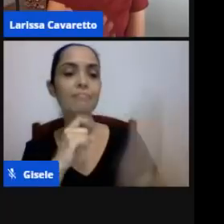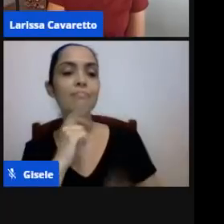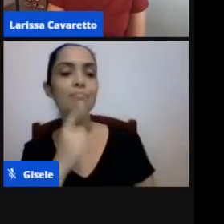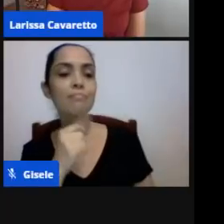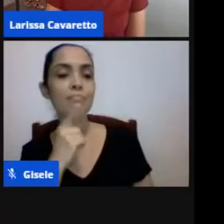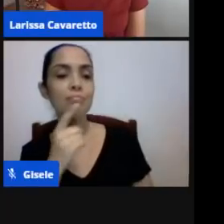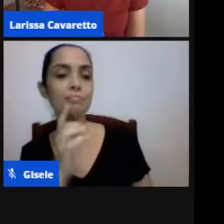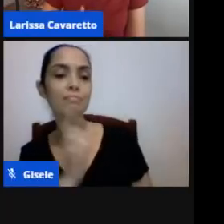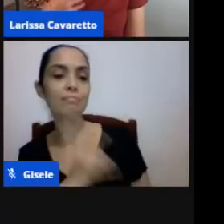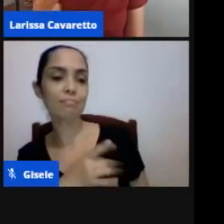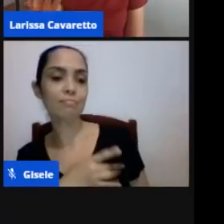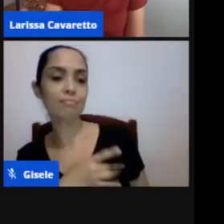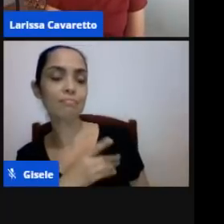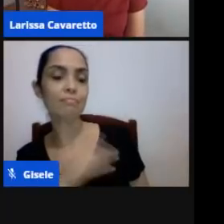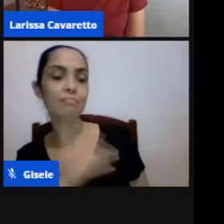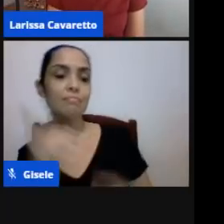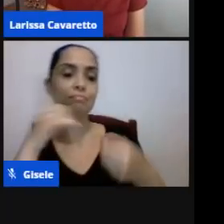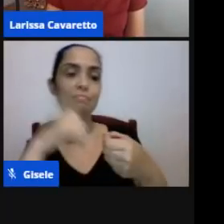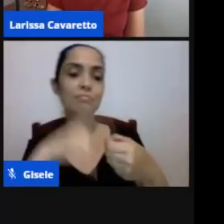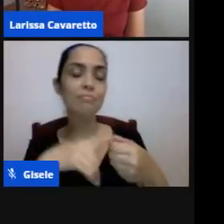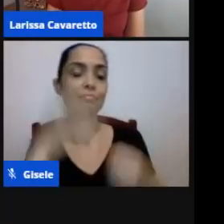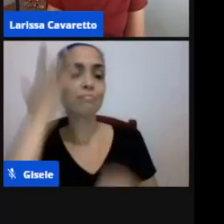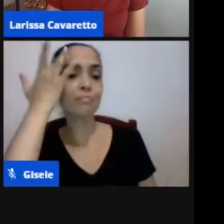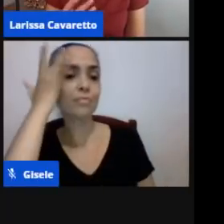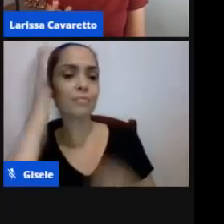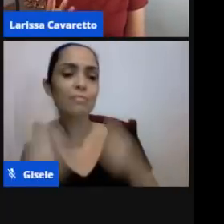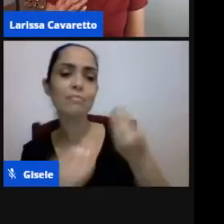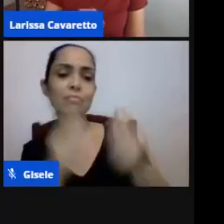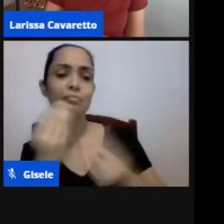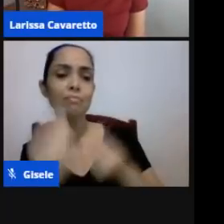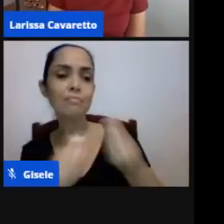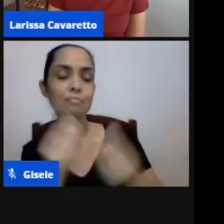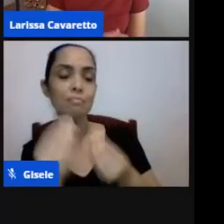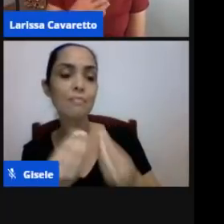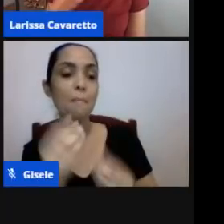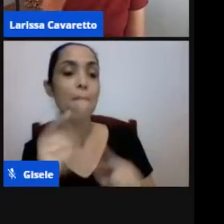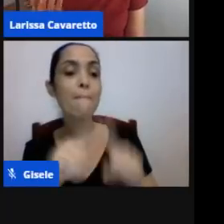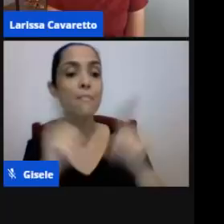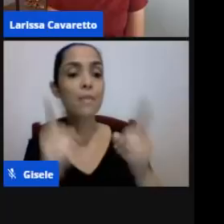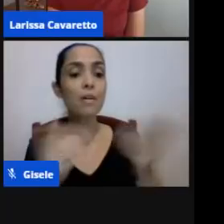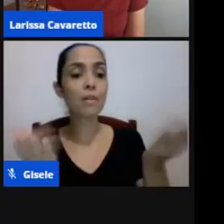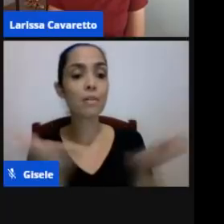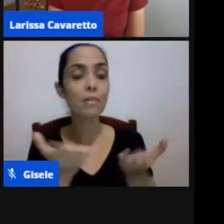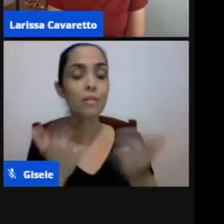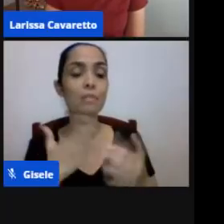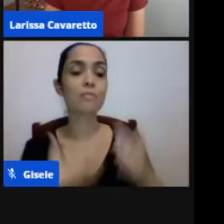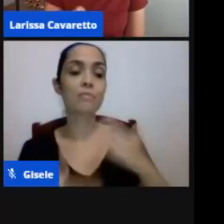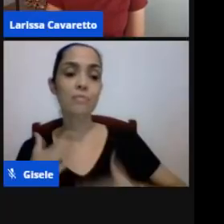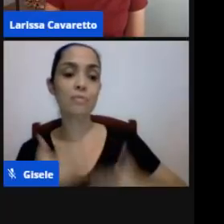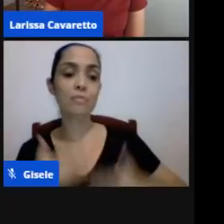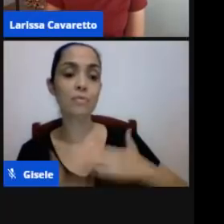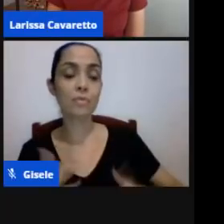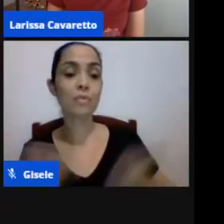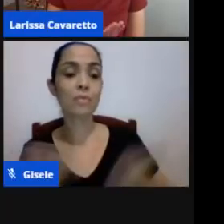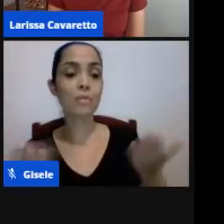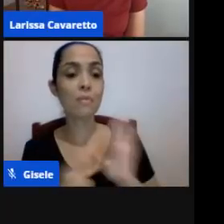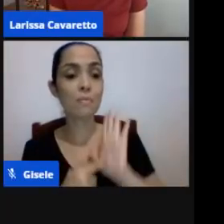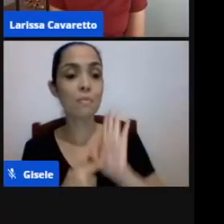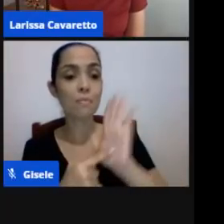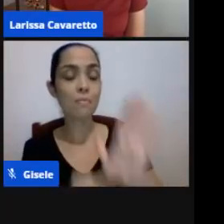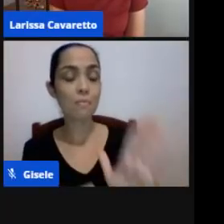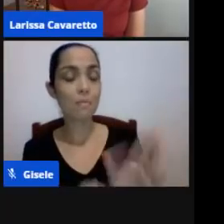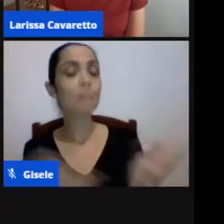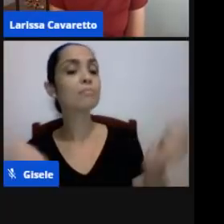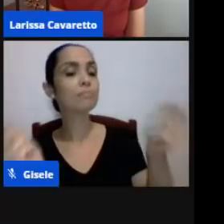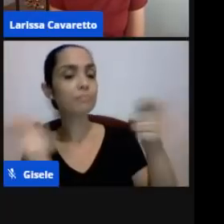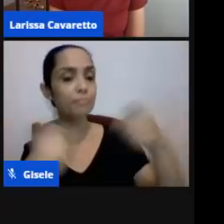com medo de voltar, a gente não sabe como é que vai ser esse momento, mas eu estou aqui para tranquilizar um pouco vocês e para mostrar que é sim